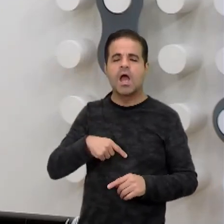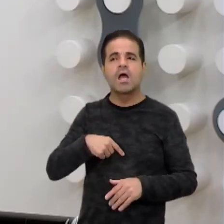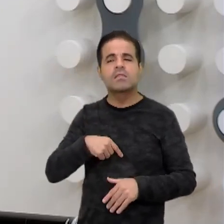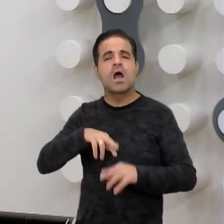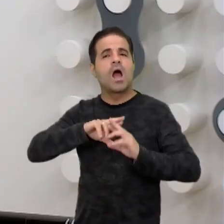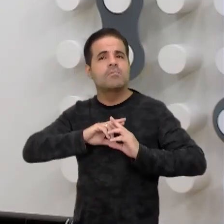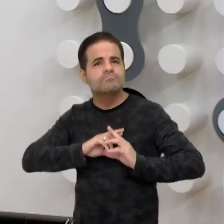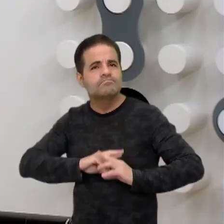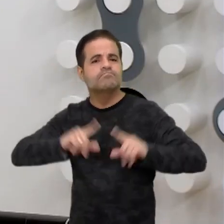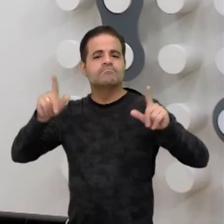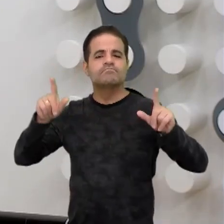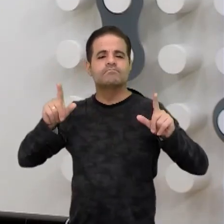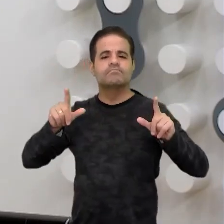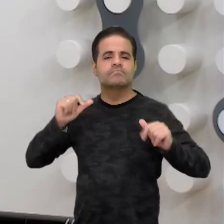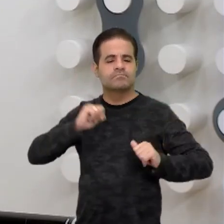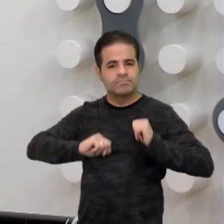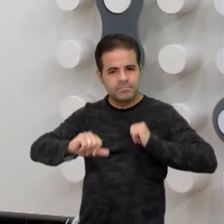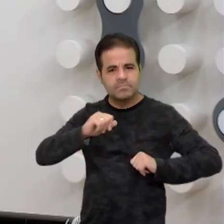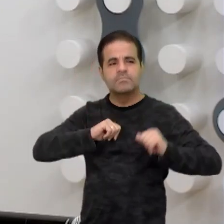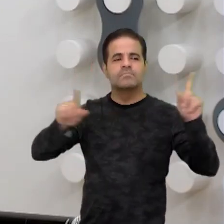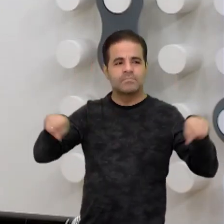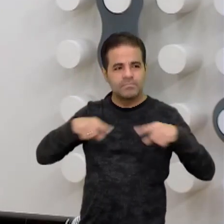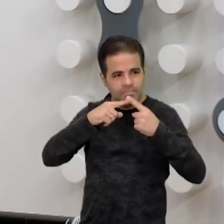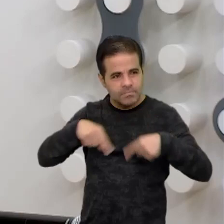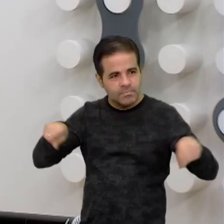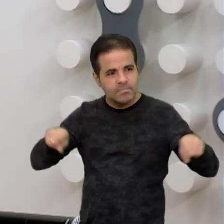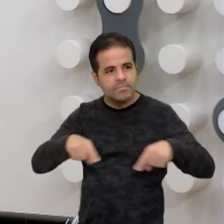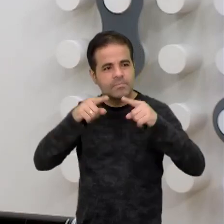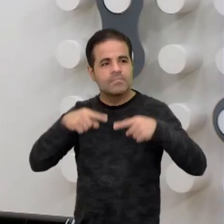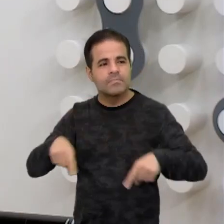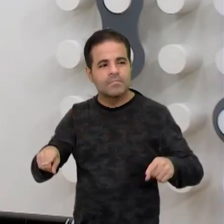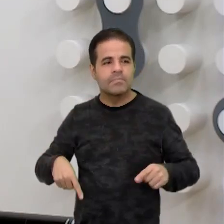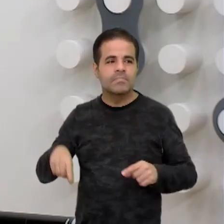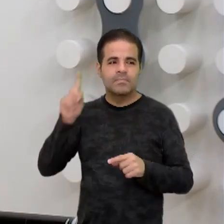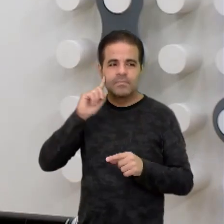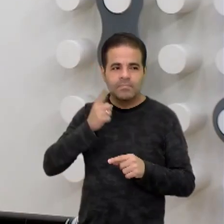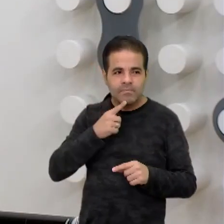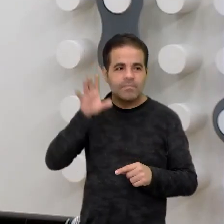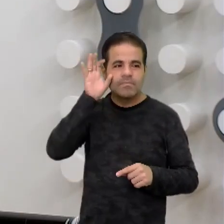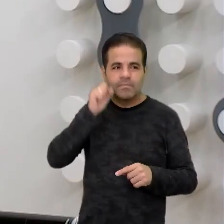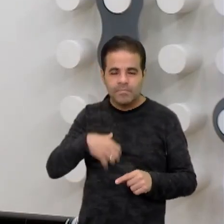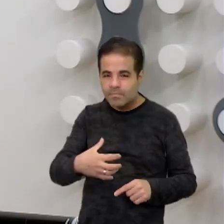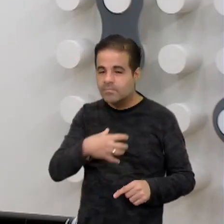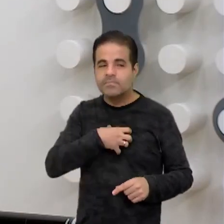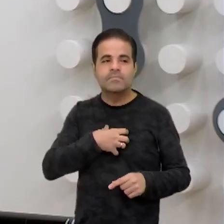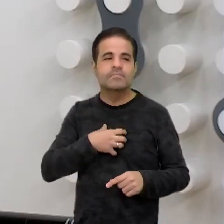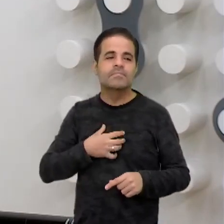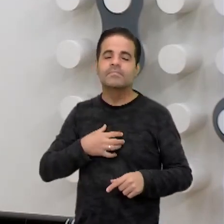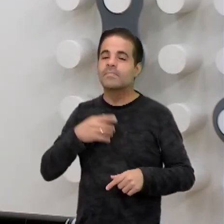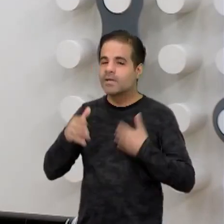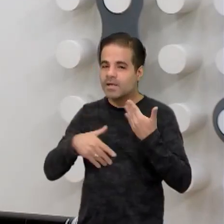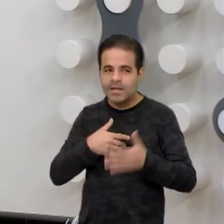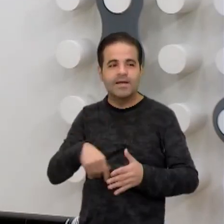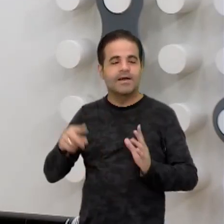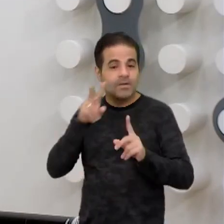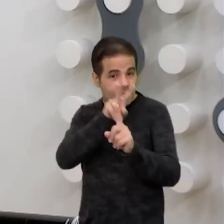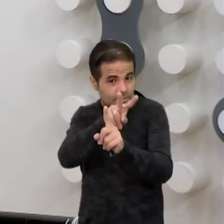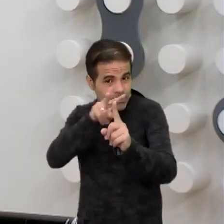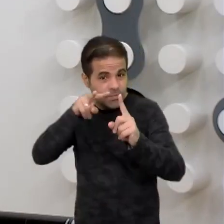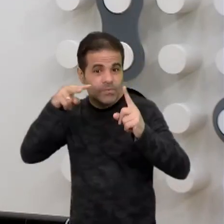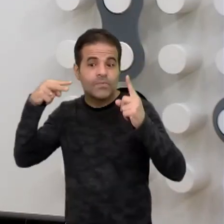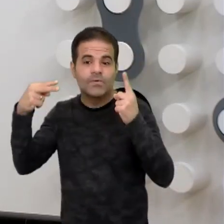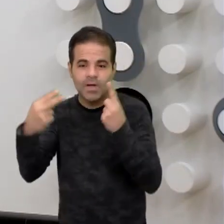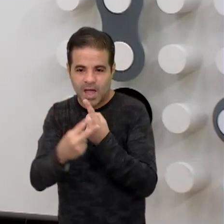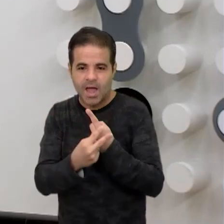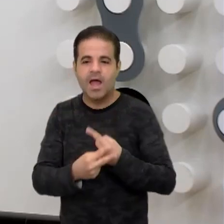adesão aos artistas da música, né? Como que isso se dá? Porque isso pode se dar também do ponto de vista visual,